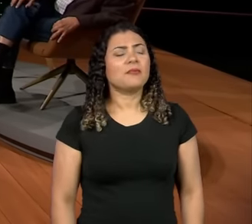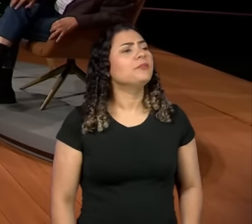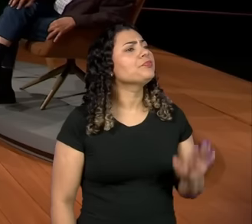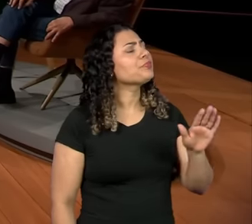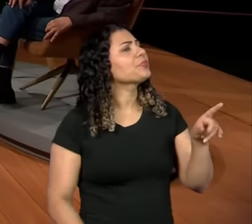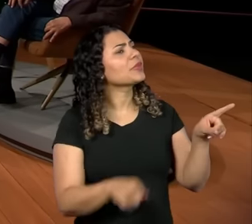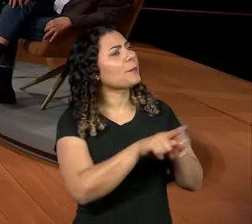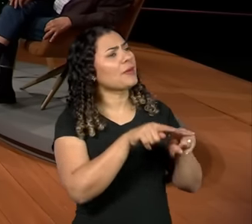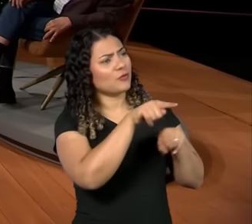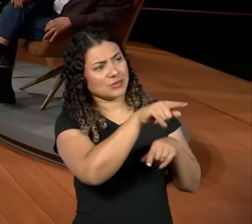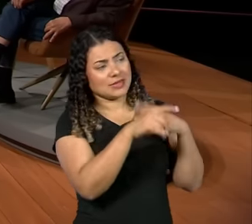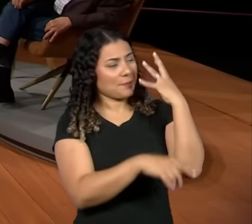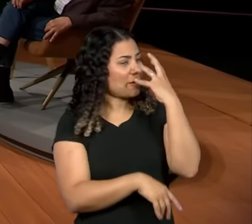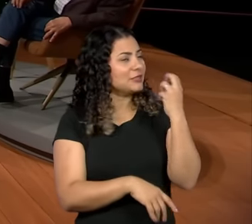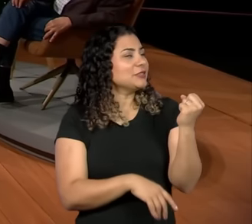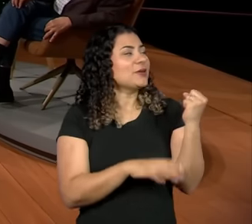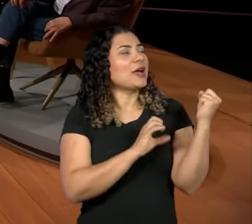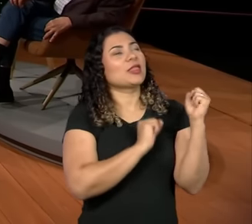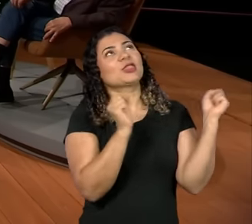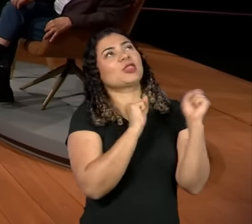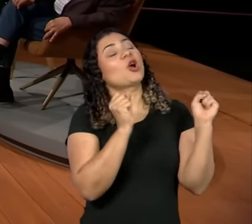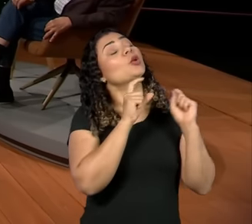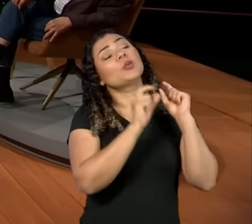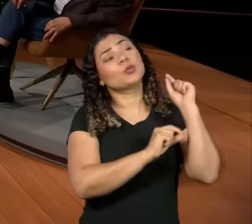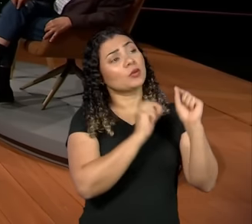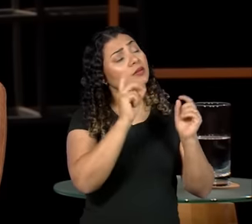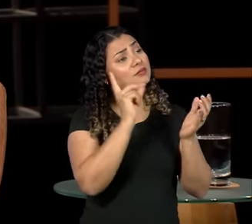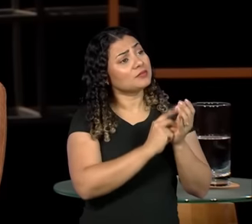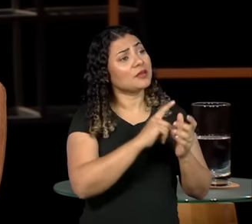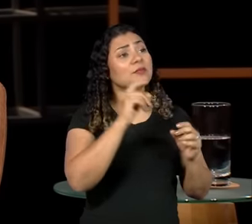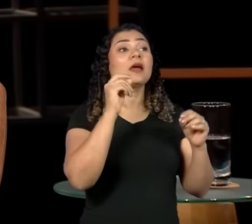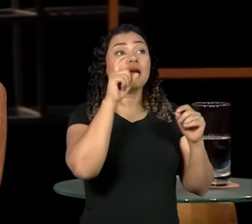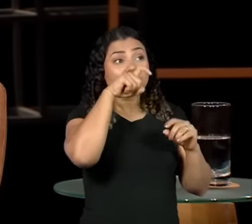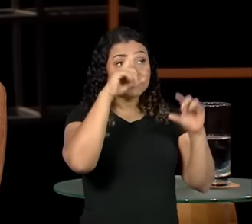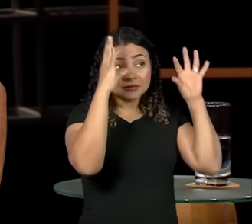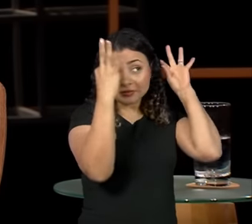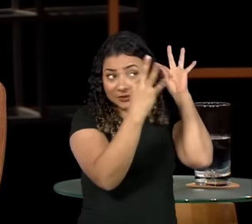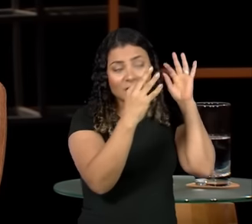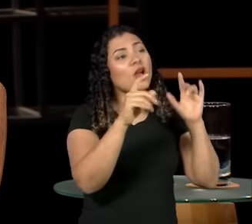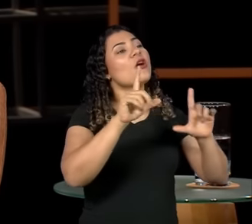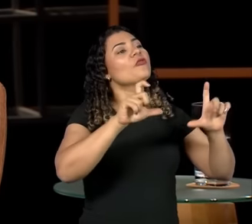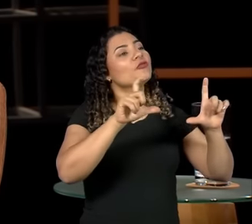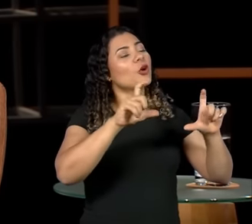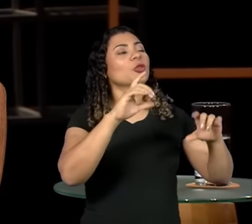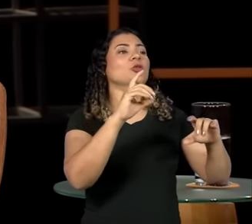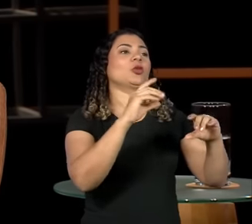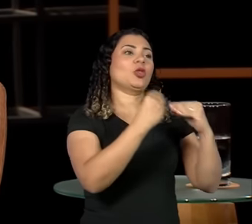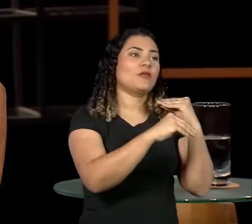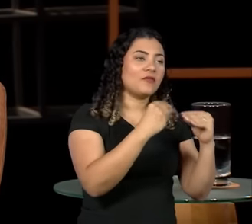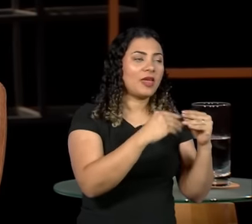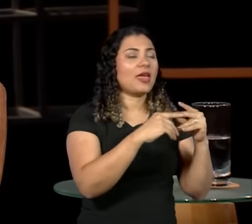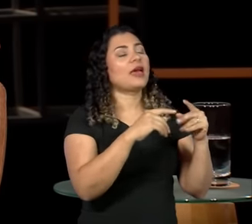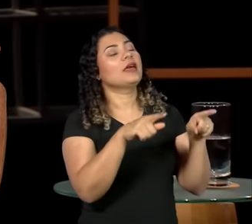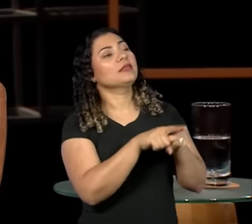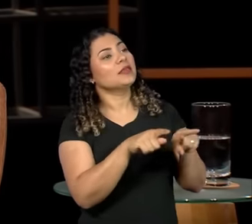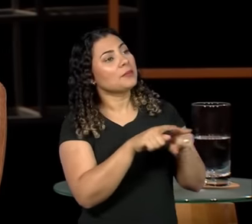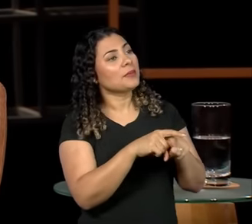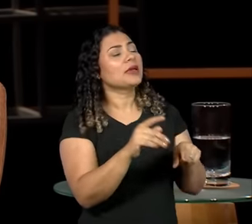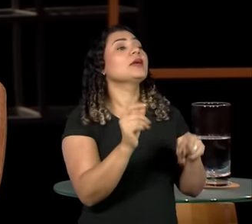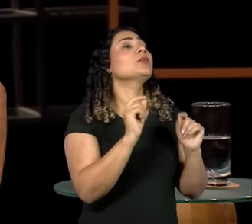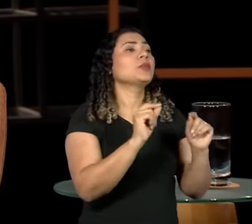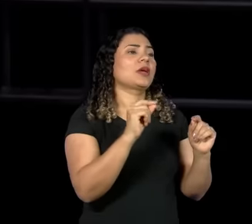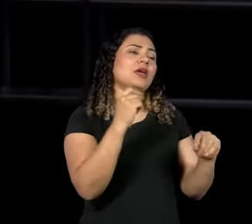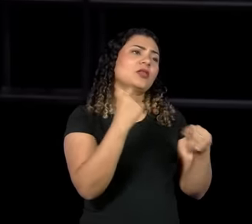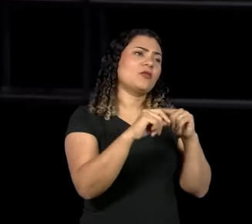Outra paixão sua, além da música, da atuação, do Zé Carioca, das fotonovelas, sempre foi o cinema, né,